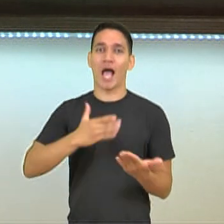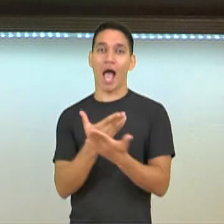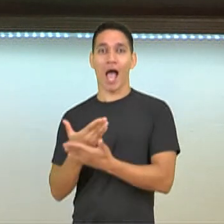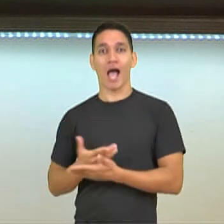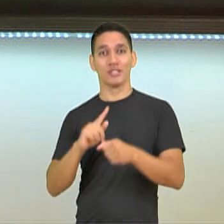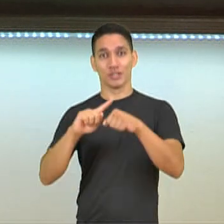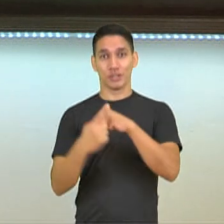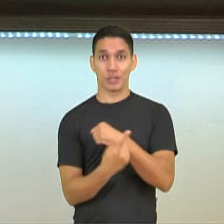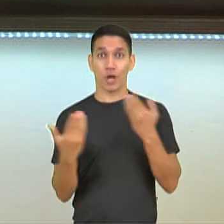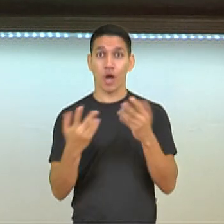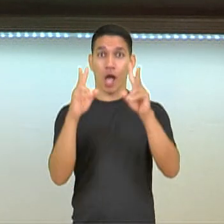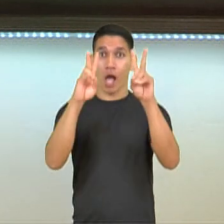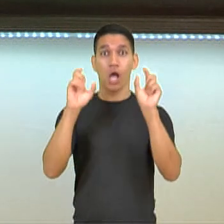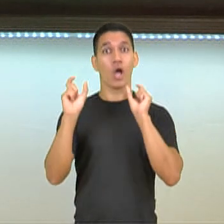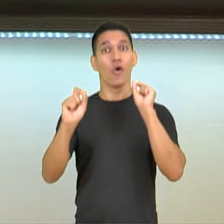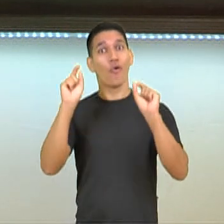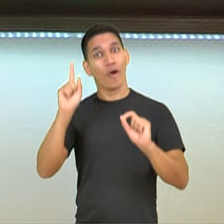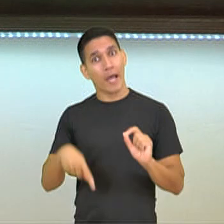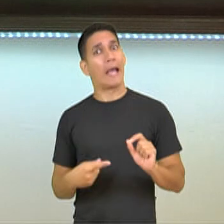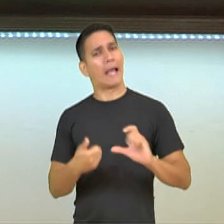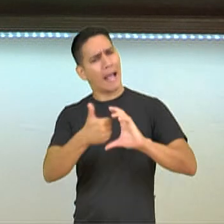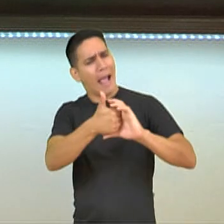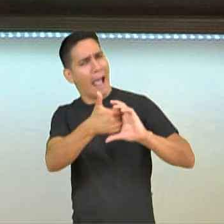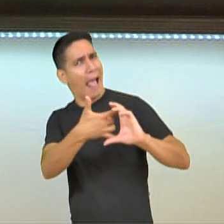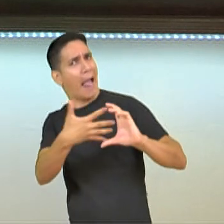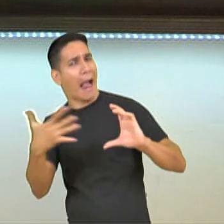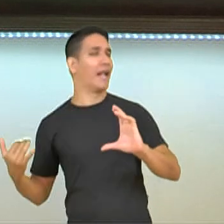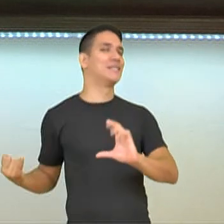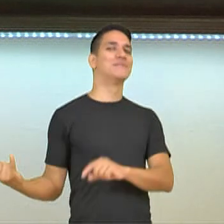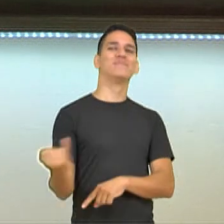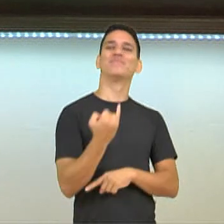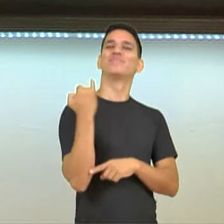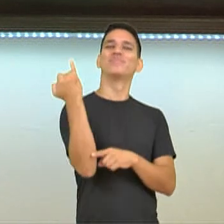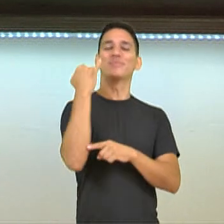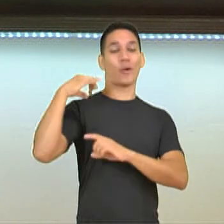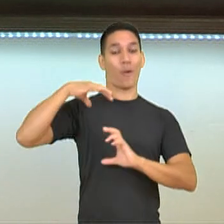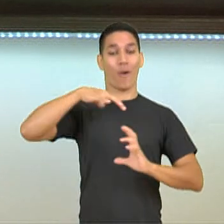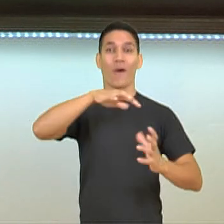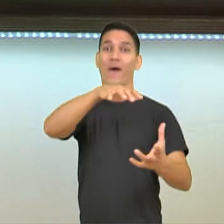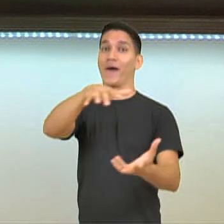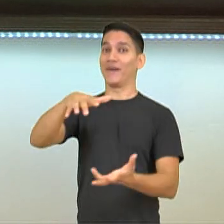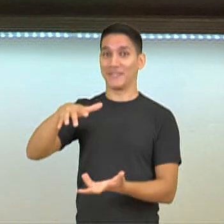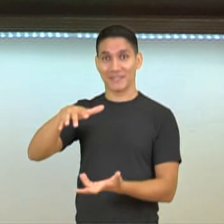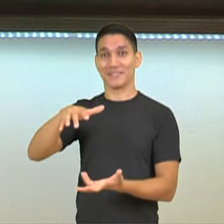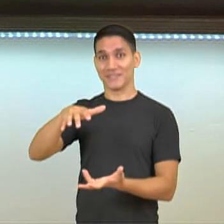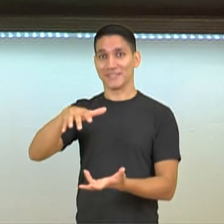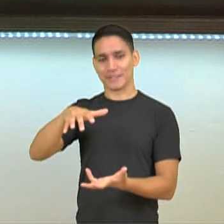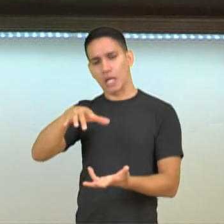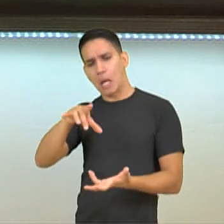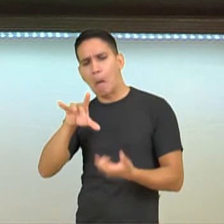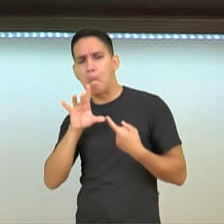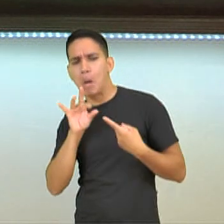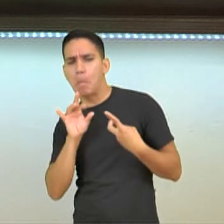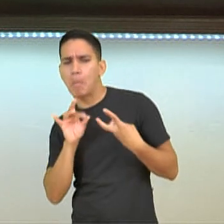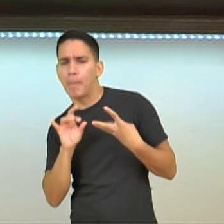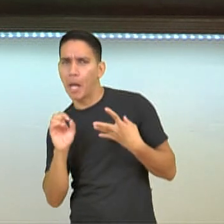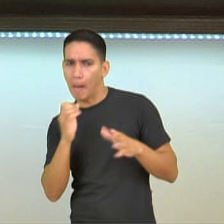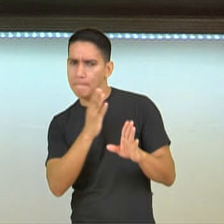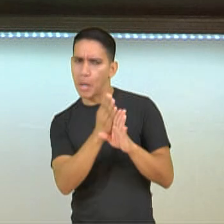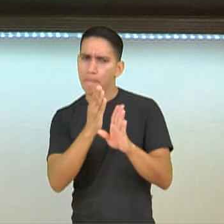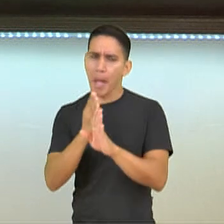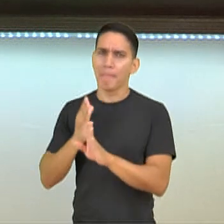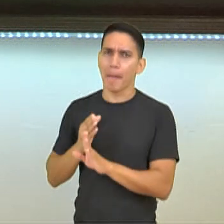geografia e hoje vamos falar sobre características bem importantes do planeta Terra. Identificar algumas delas que